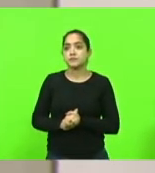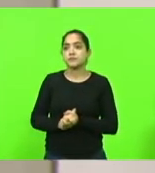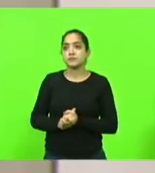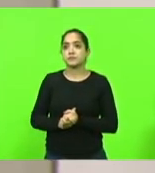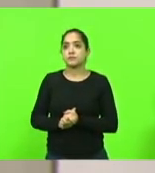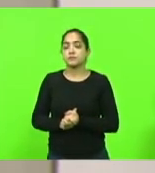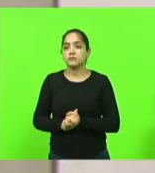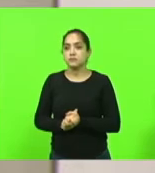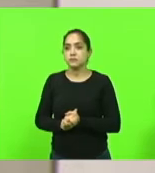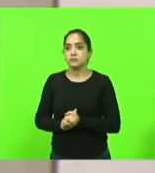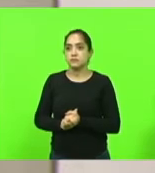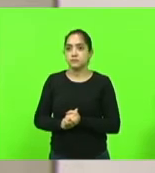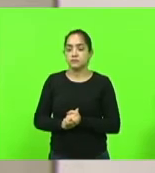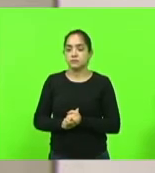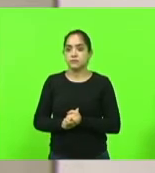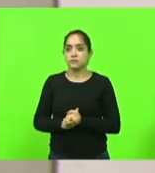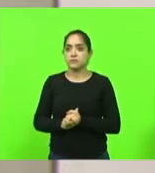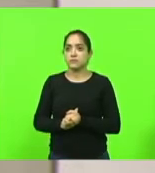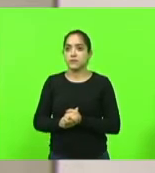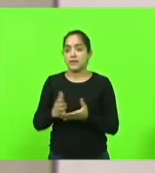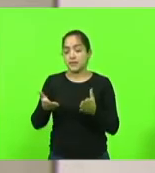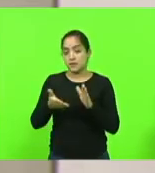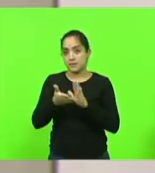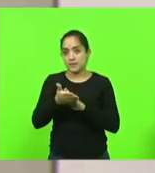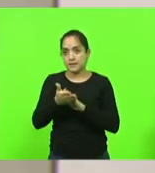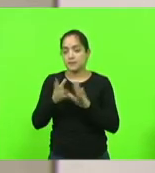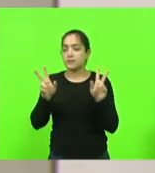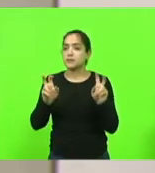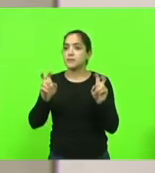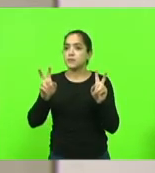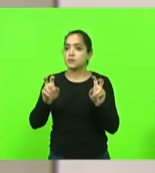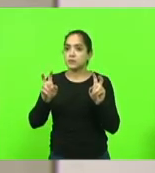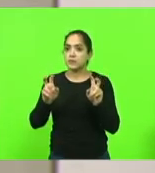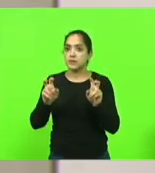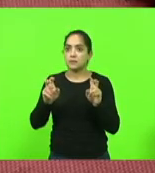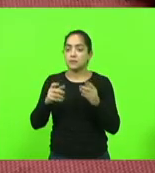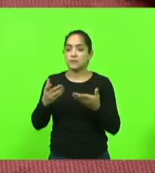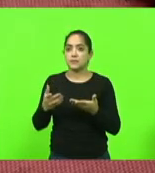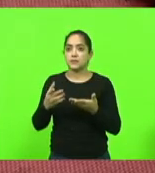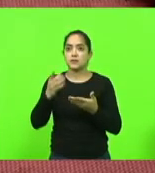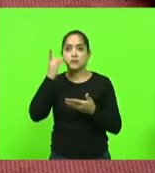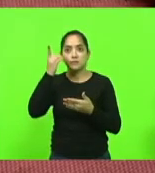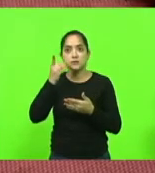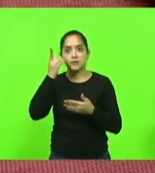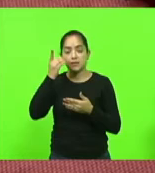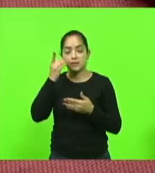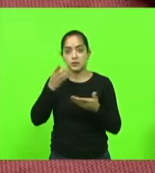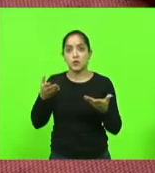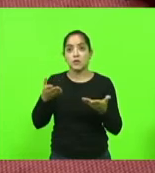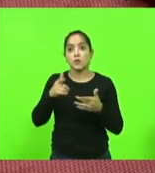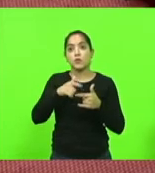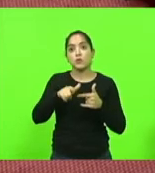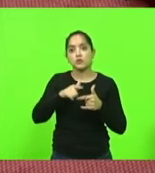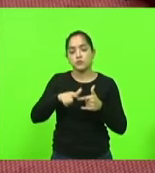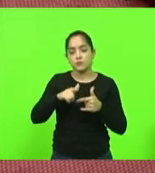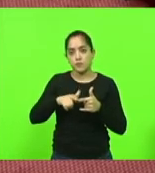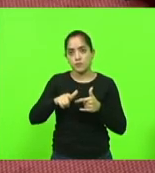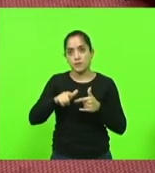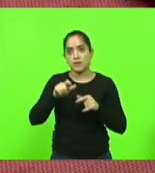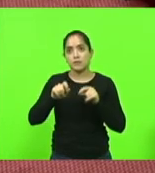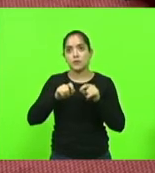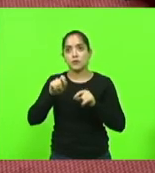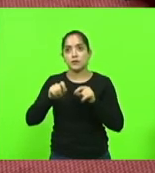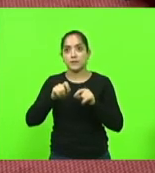Deputado Mauro, presidente da Assembleia, eu quero parabenizá-lo pelo tema. Como nós temos um grande problema aéreo em